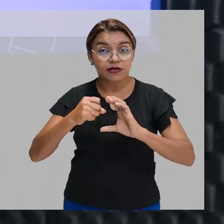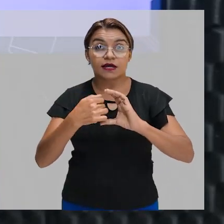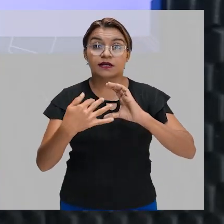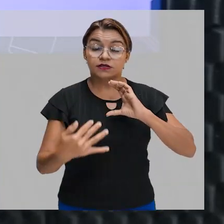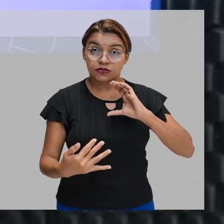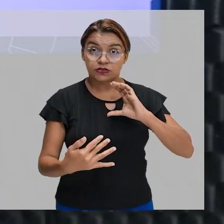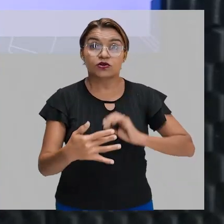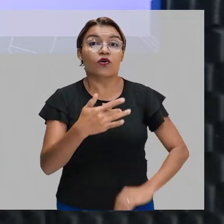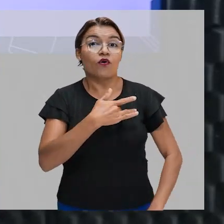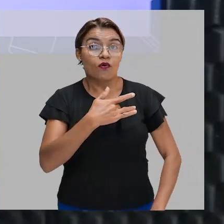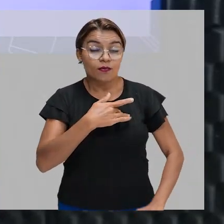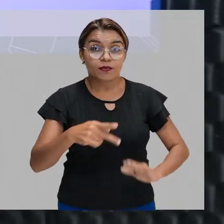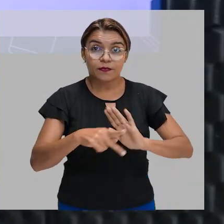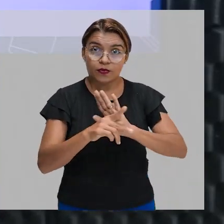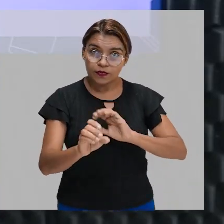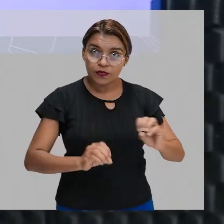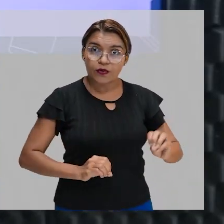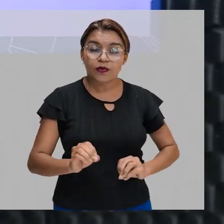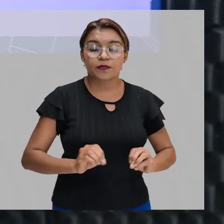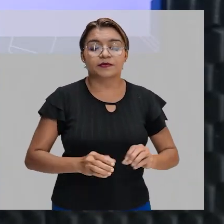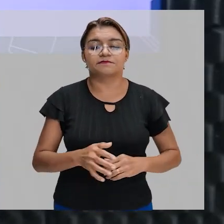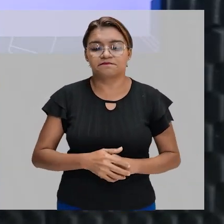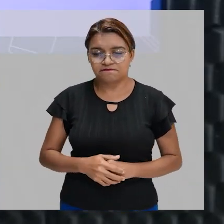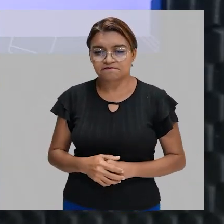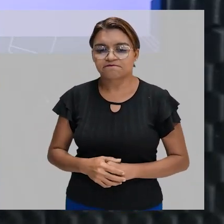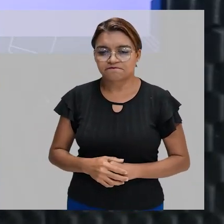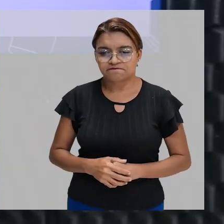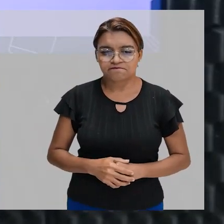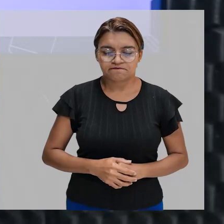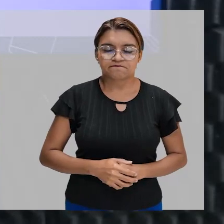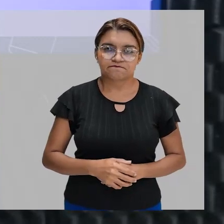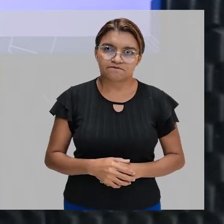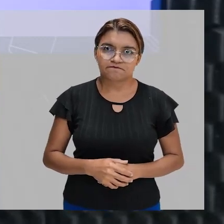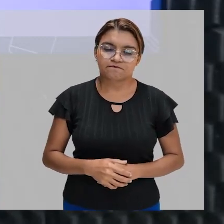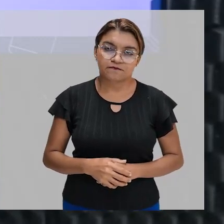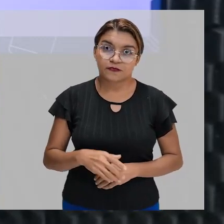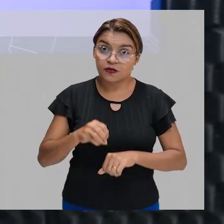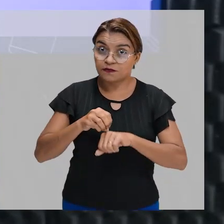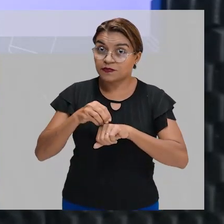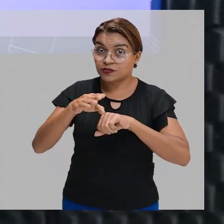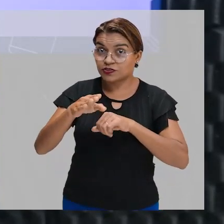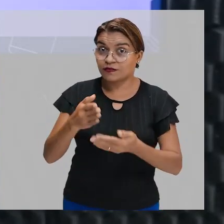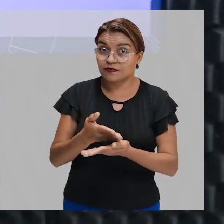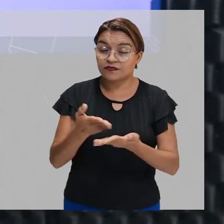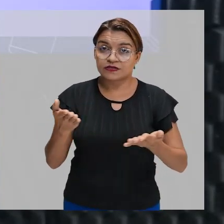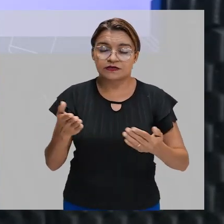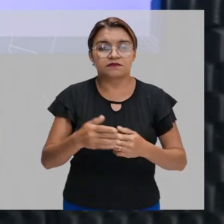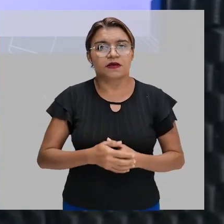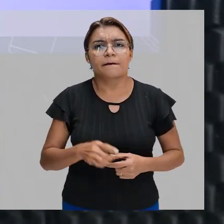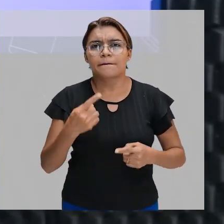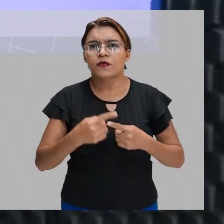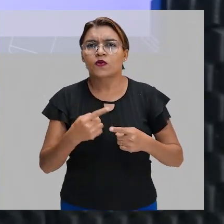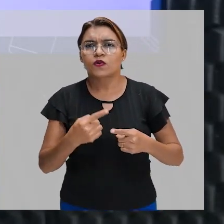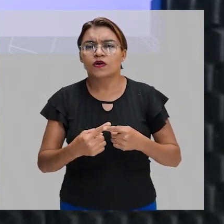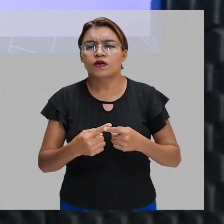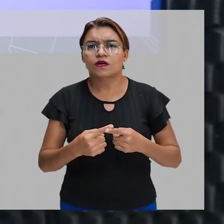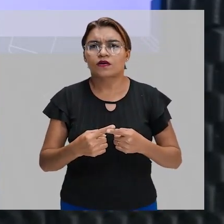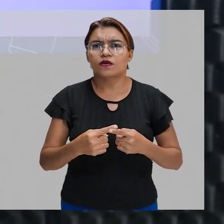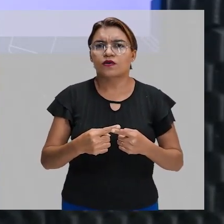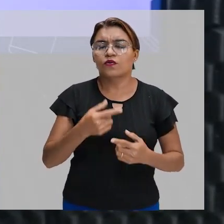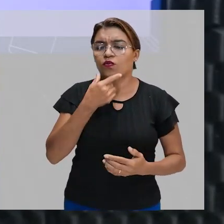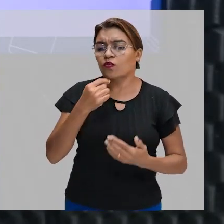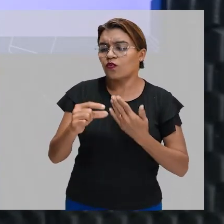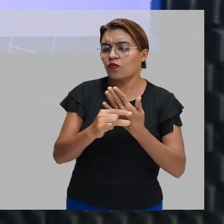românticas nas obras dele então uma uma dica não é porque o autor pertence